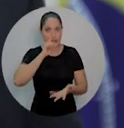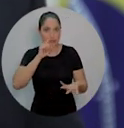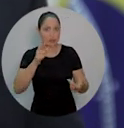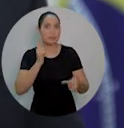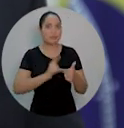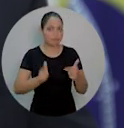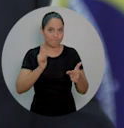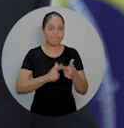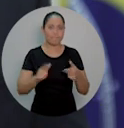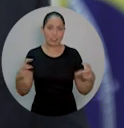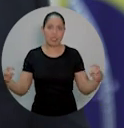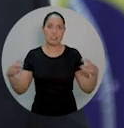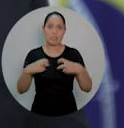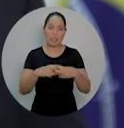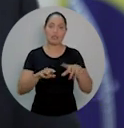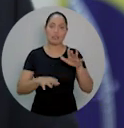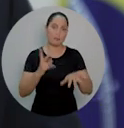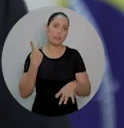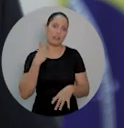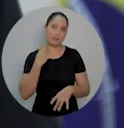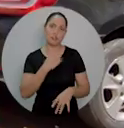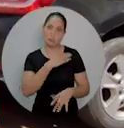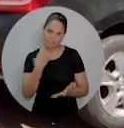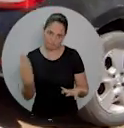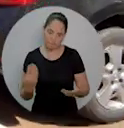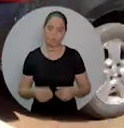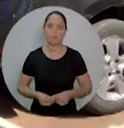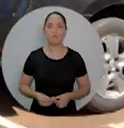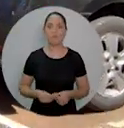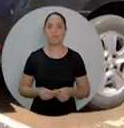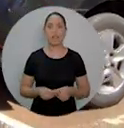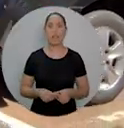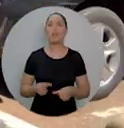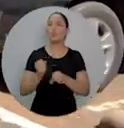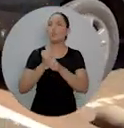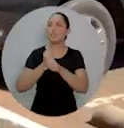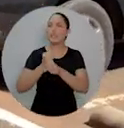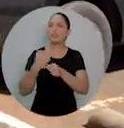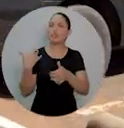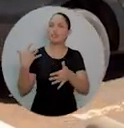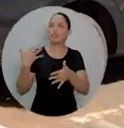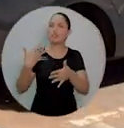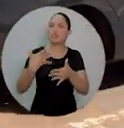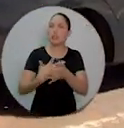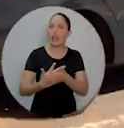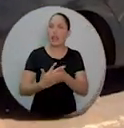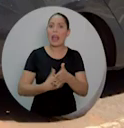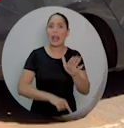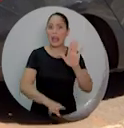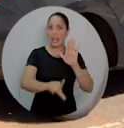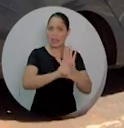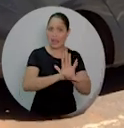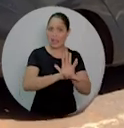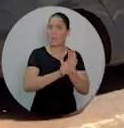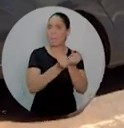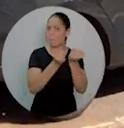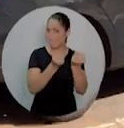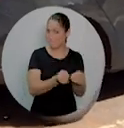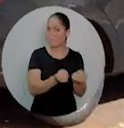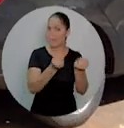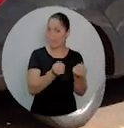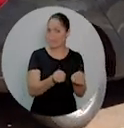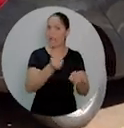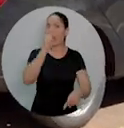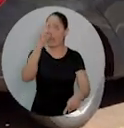podendo muitas vezes ocasionar vítimas fatais. Nos últimos anos, a lei ficou mais rígida para coibir o uso do celular